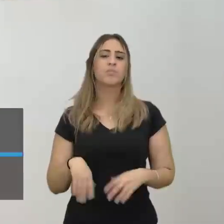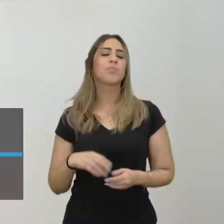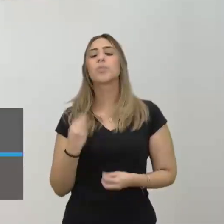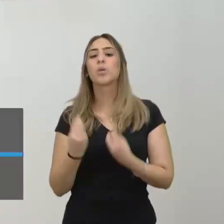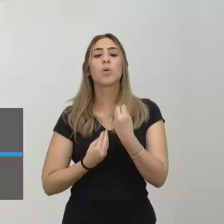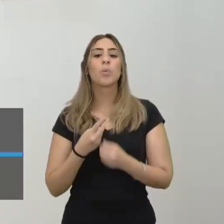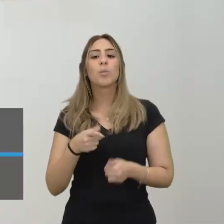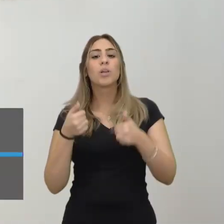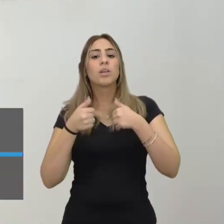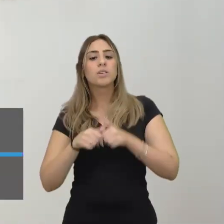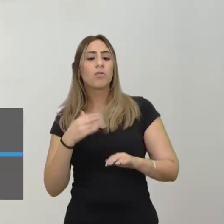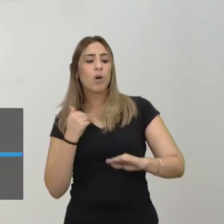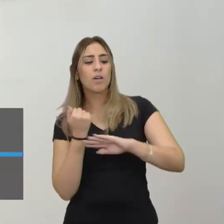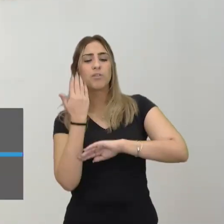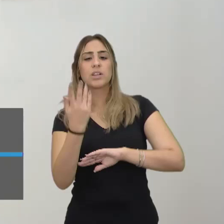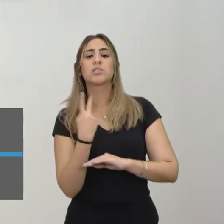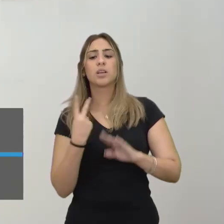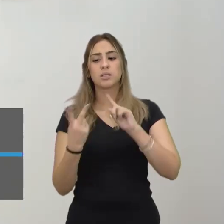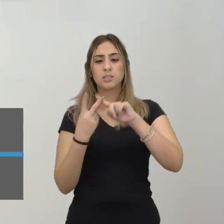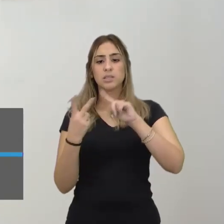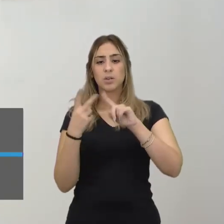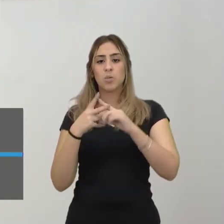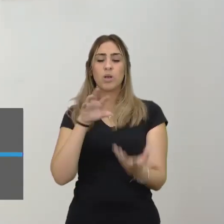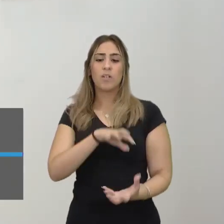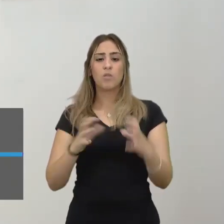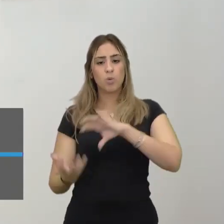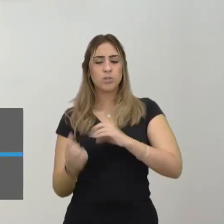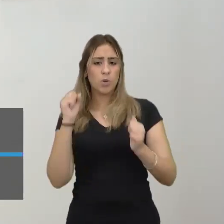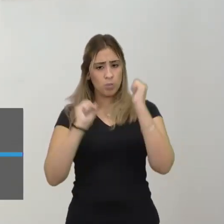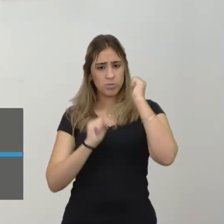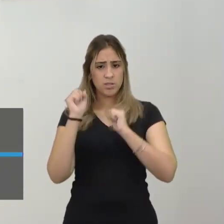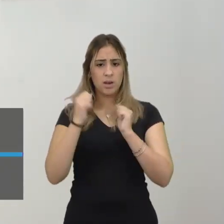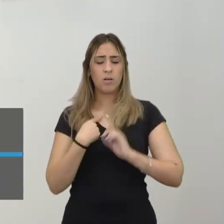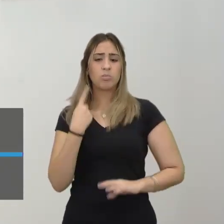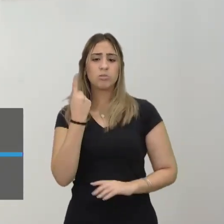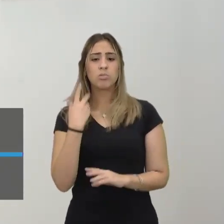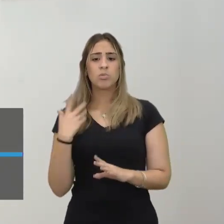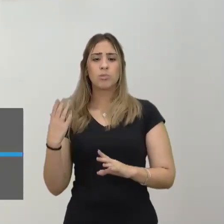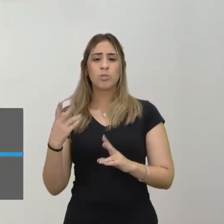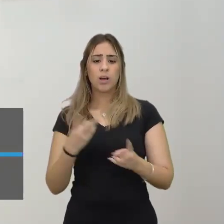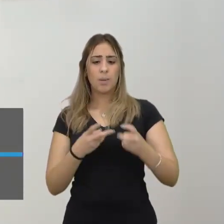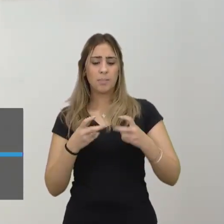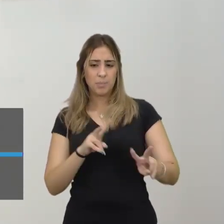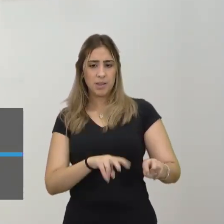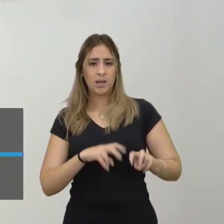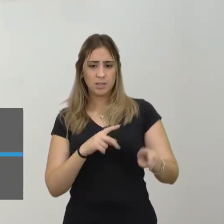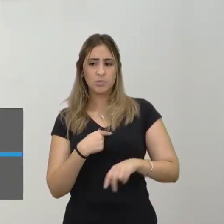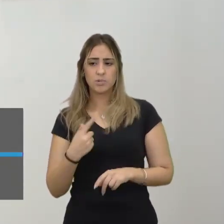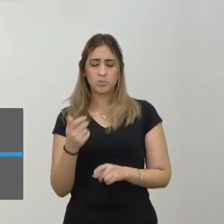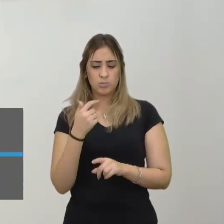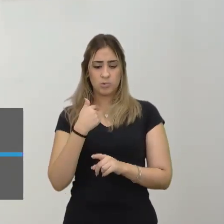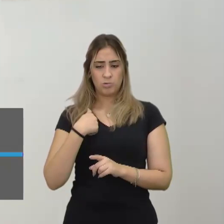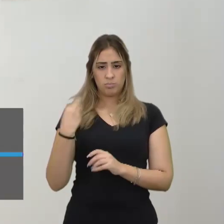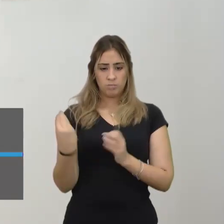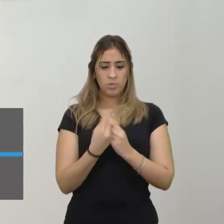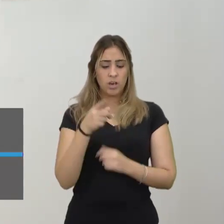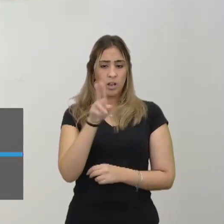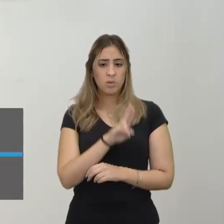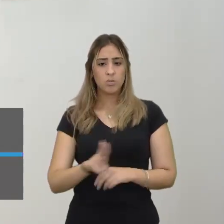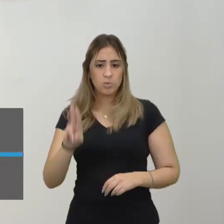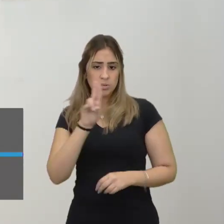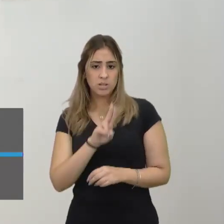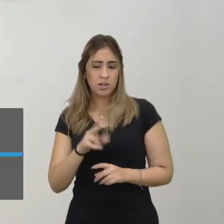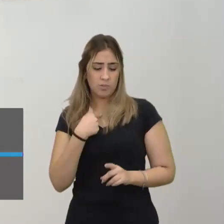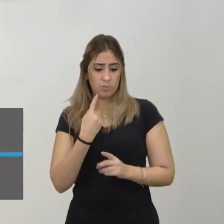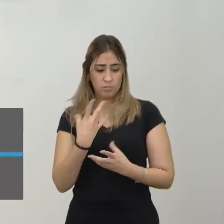eles estavam à frente da segunda revolução industrial e de um capitalismo mais sofisticado, eles usaram um parâmetro do